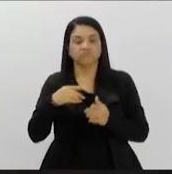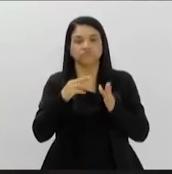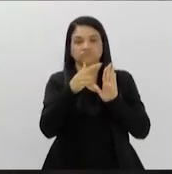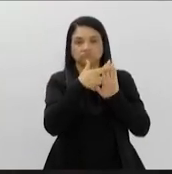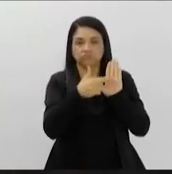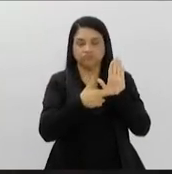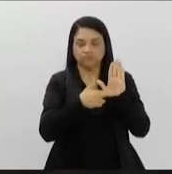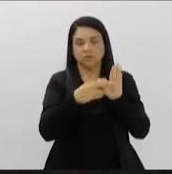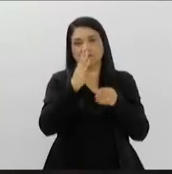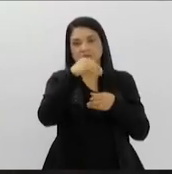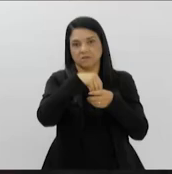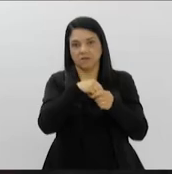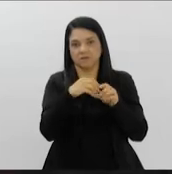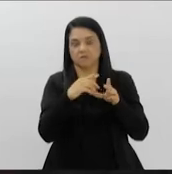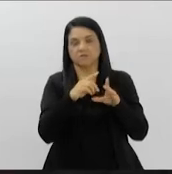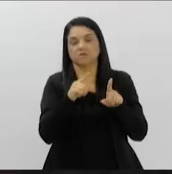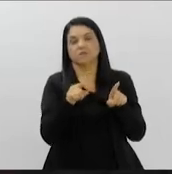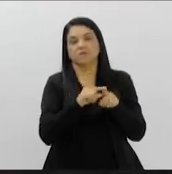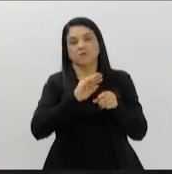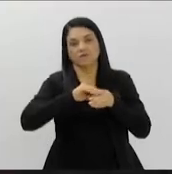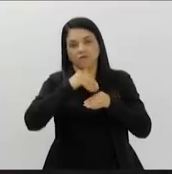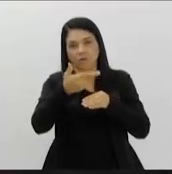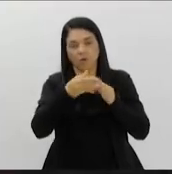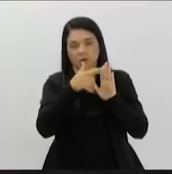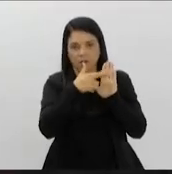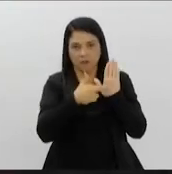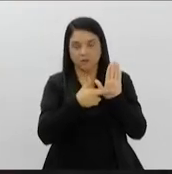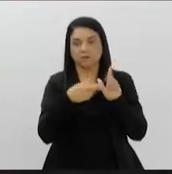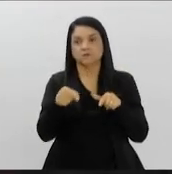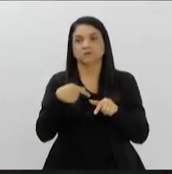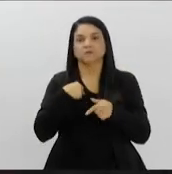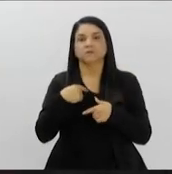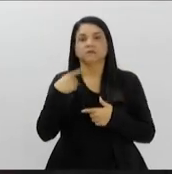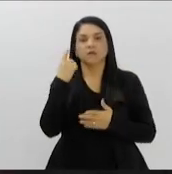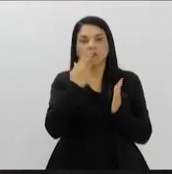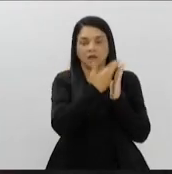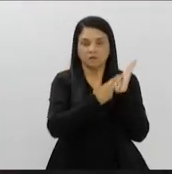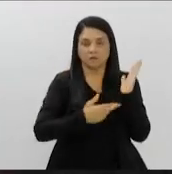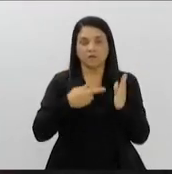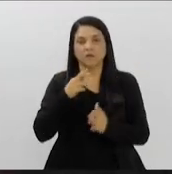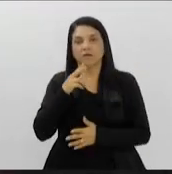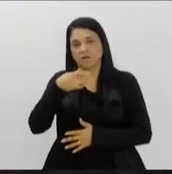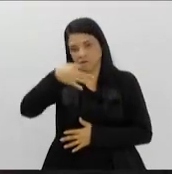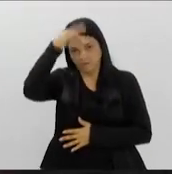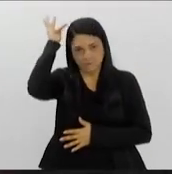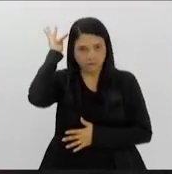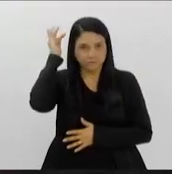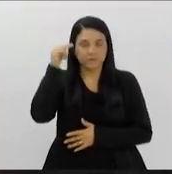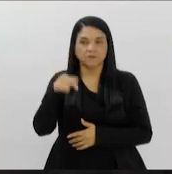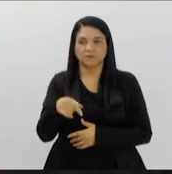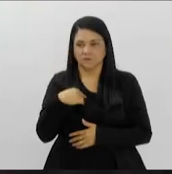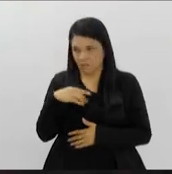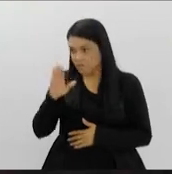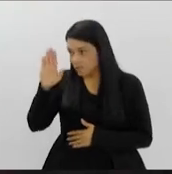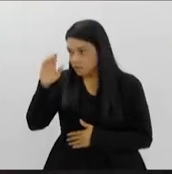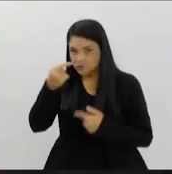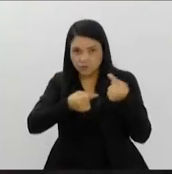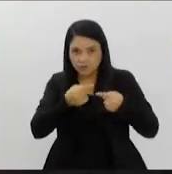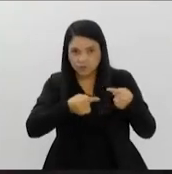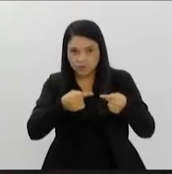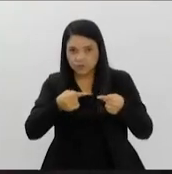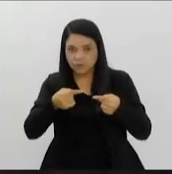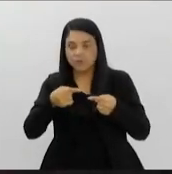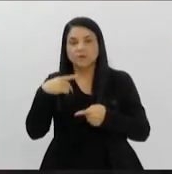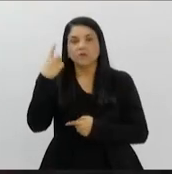Externas favorável, relatoria do deputado Fred Pacheco. Em discussão, vai falar, vai discutir? Para